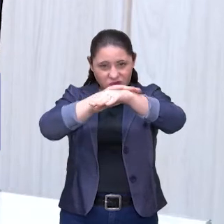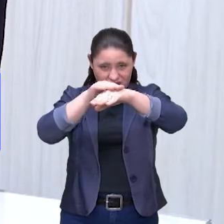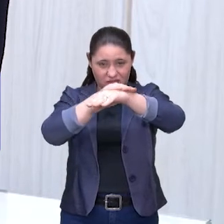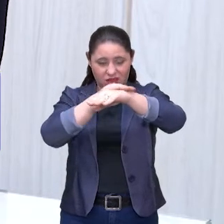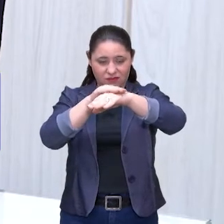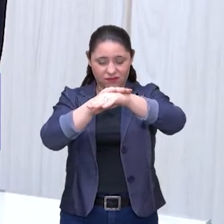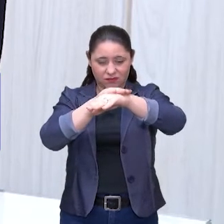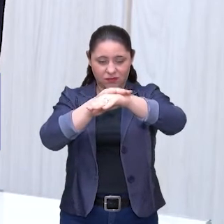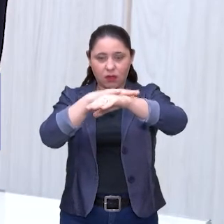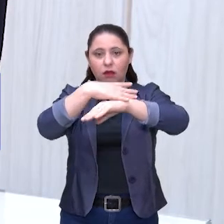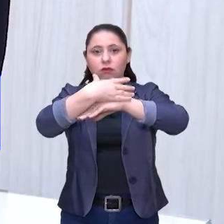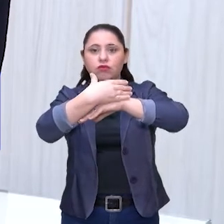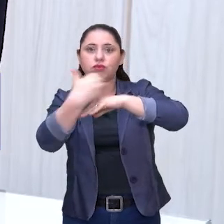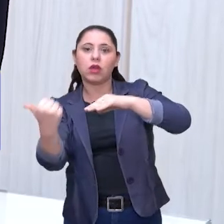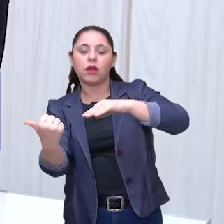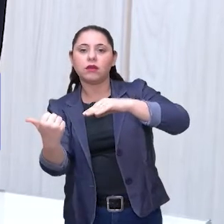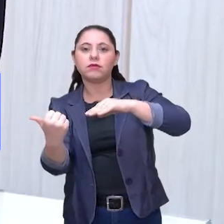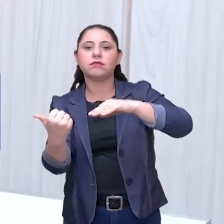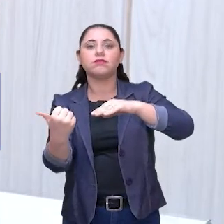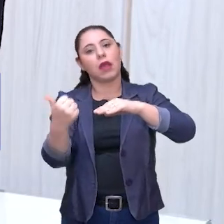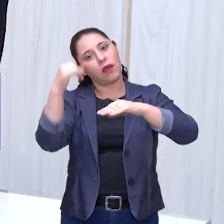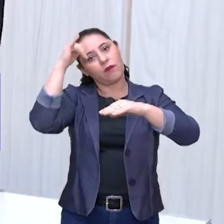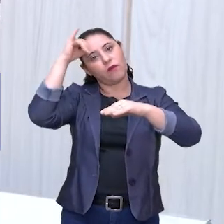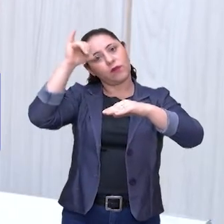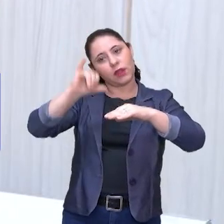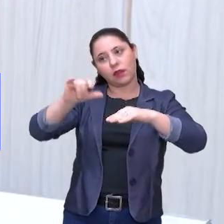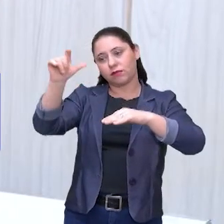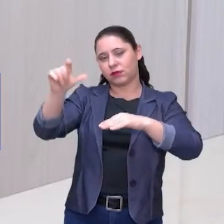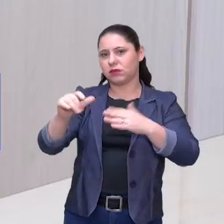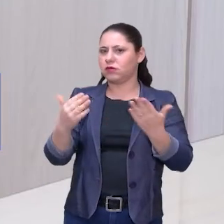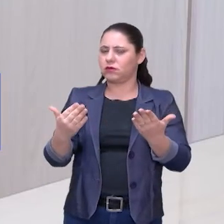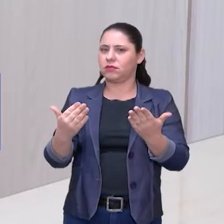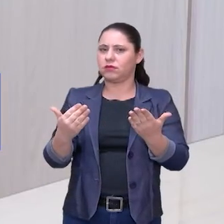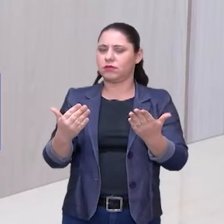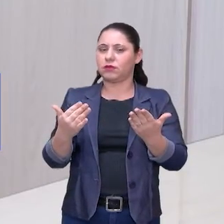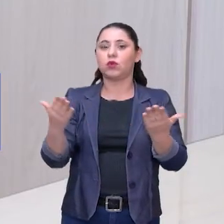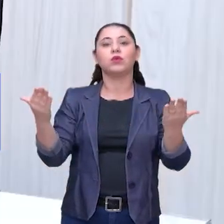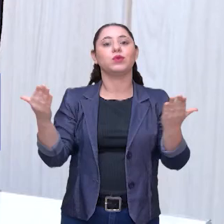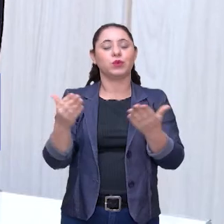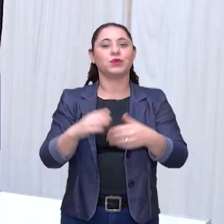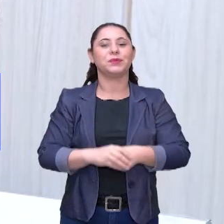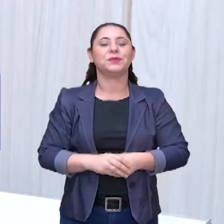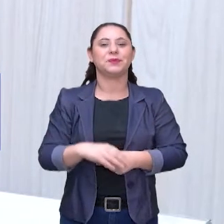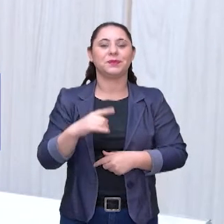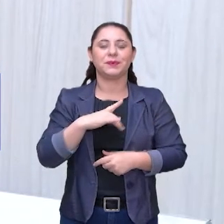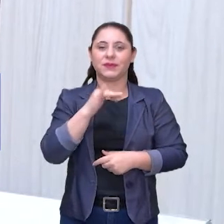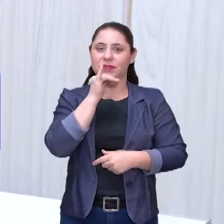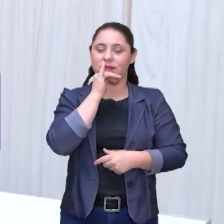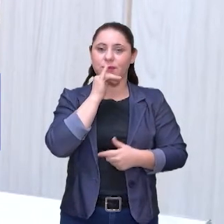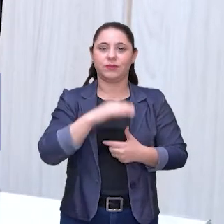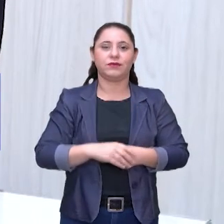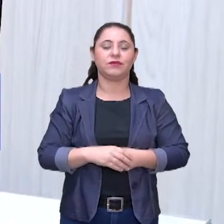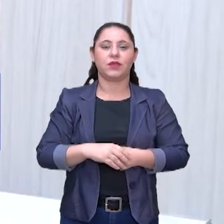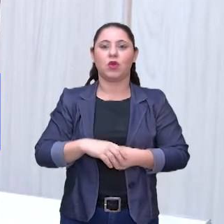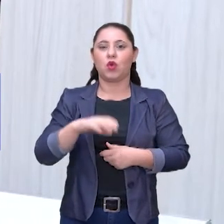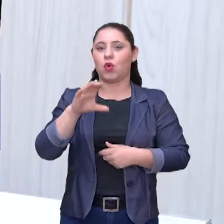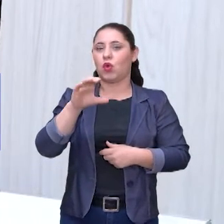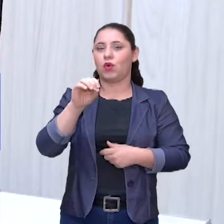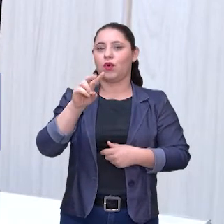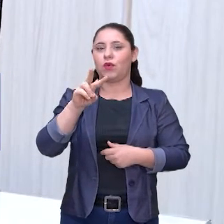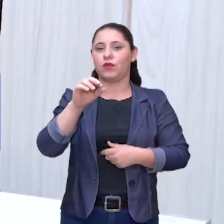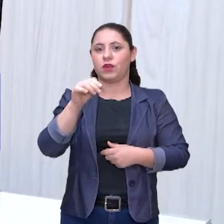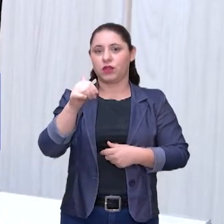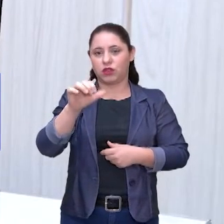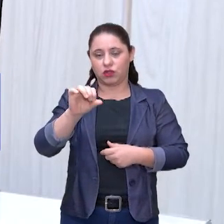lipídio, de gordura, aquela gordura que eu falei que fica na camada mais superficial da pele. É melhor evitá-lo. Não. Hoje, na verdade, assim,